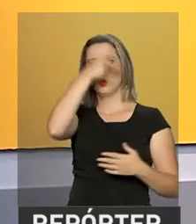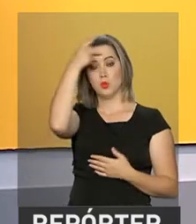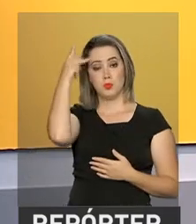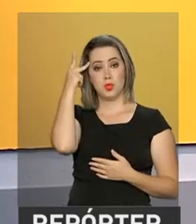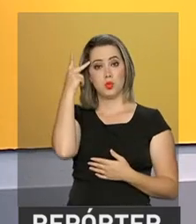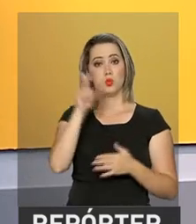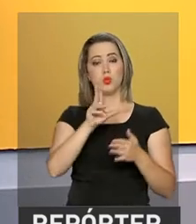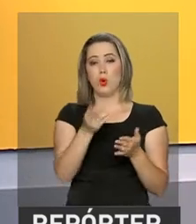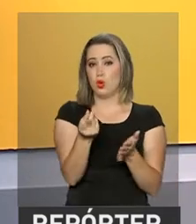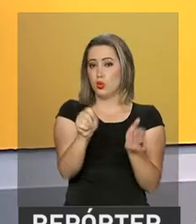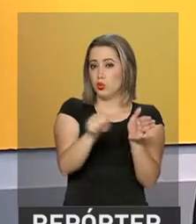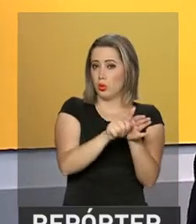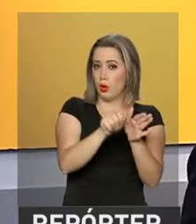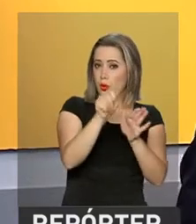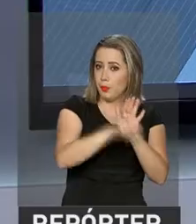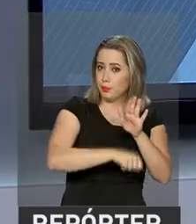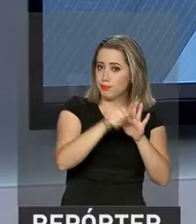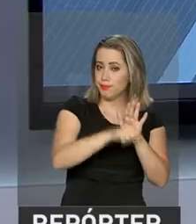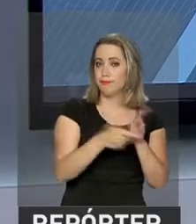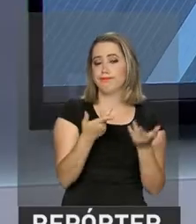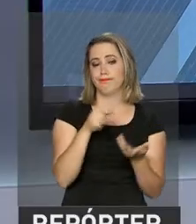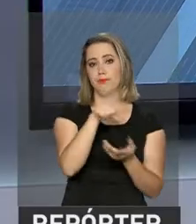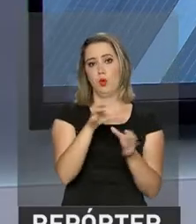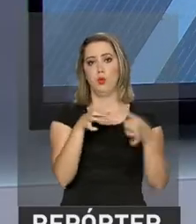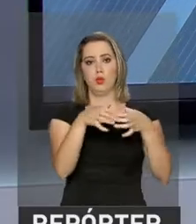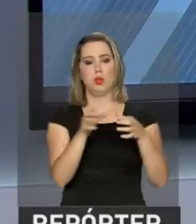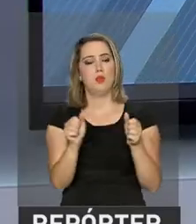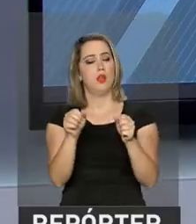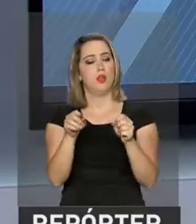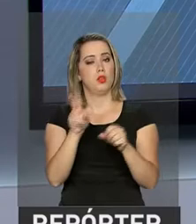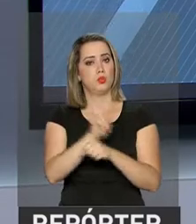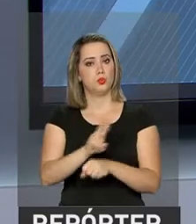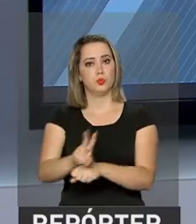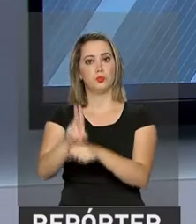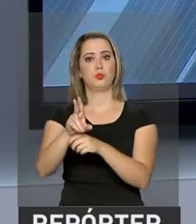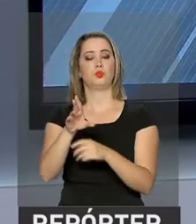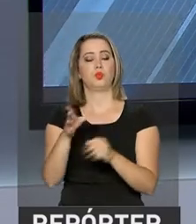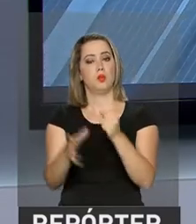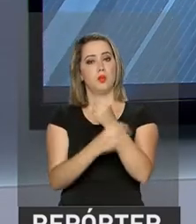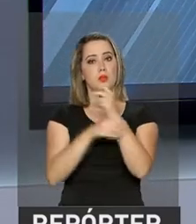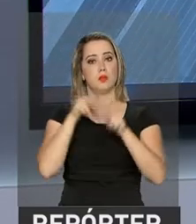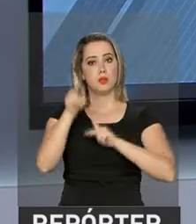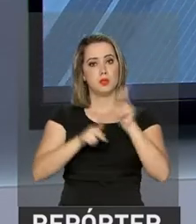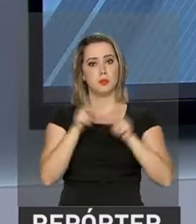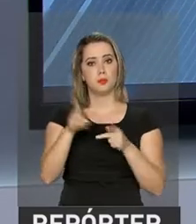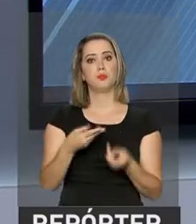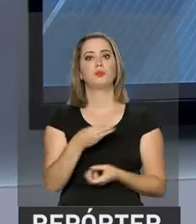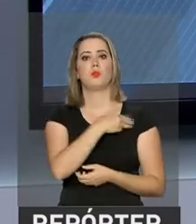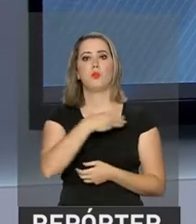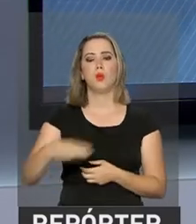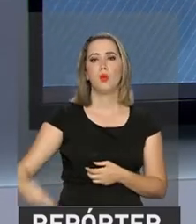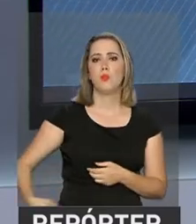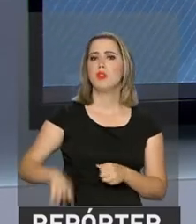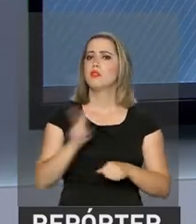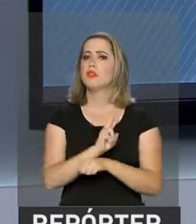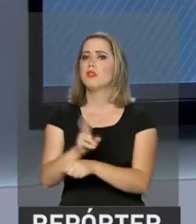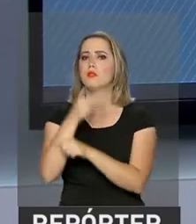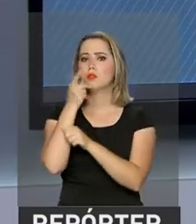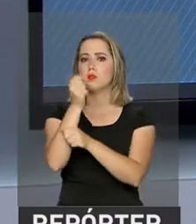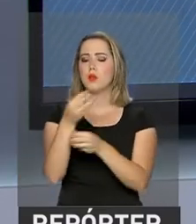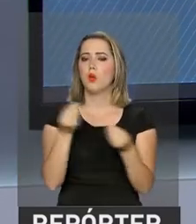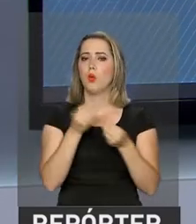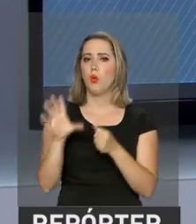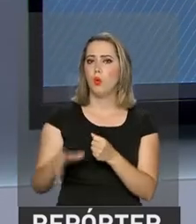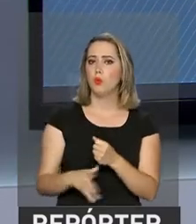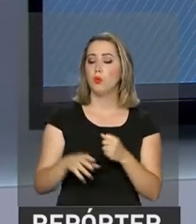locais de segurança pública. E o ministro da Defesa, Raul Jungmann, falou sobre o empenho do governo em